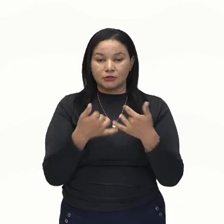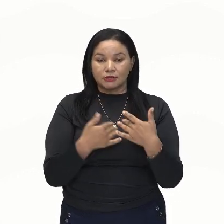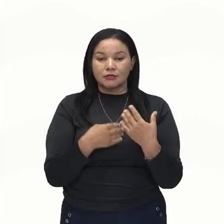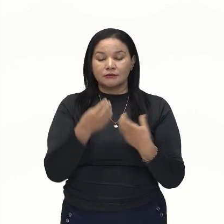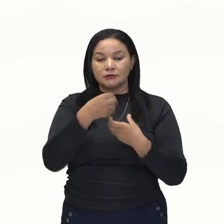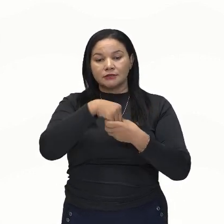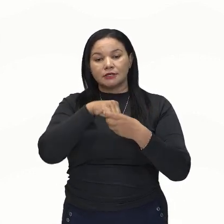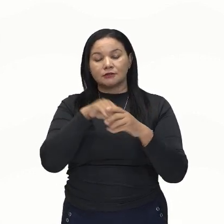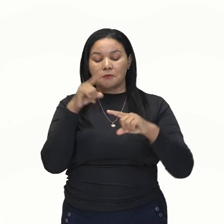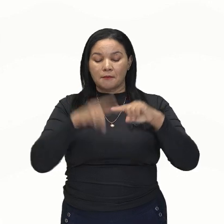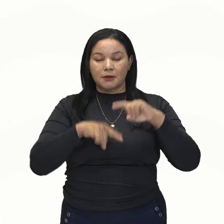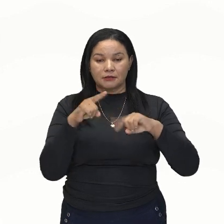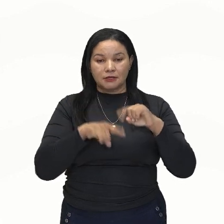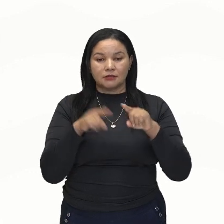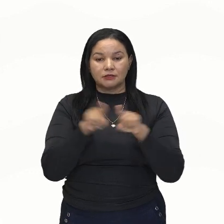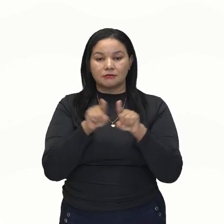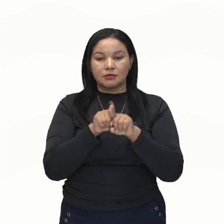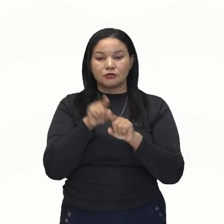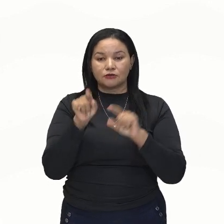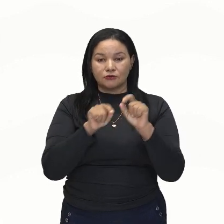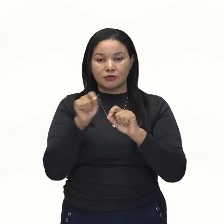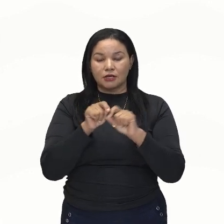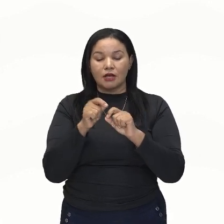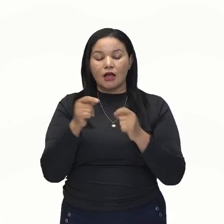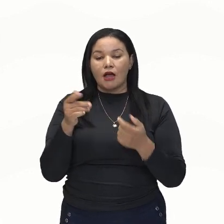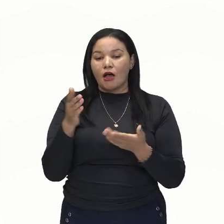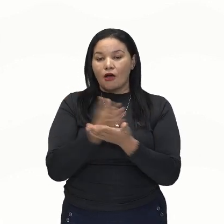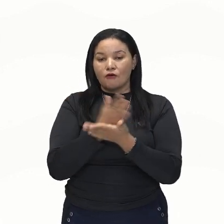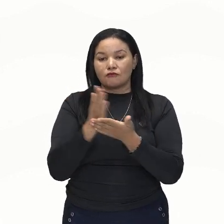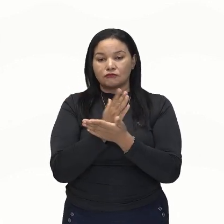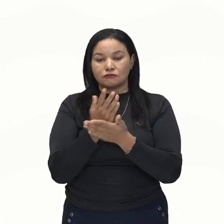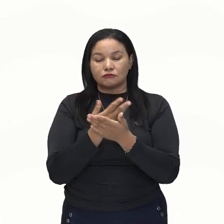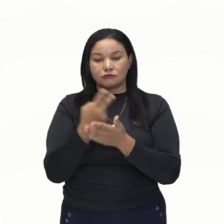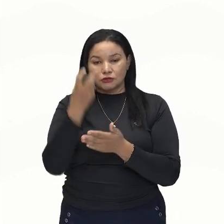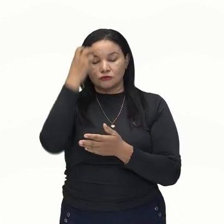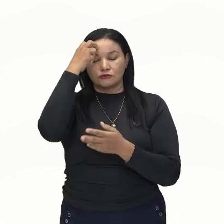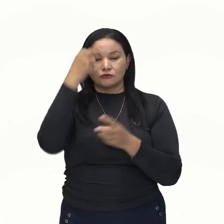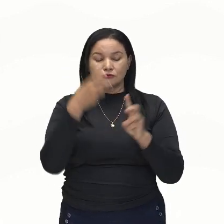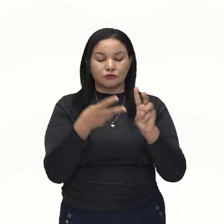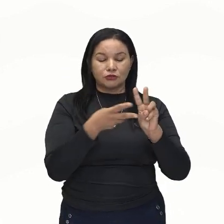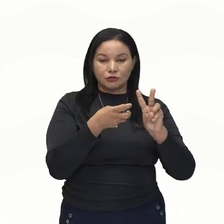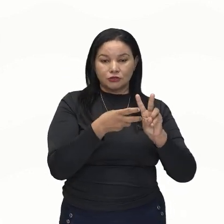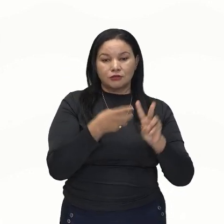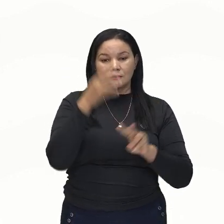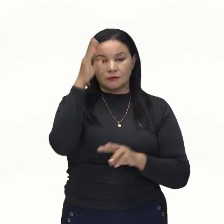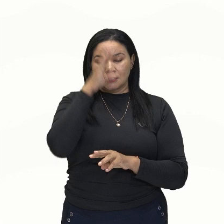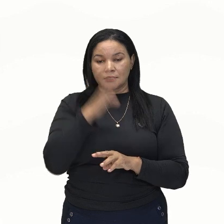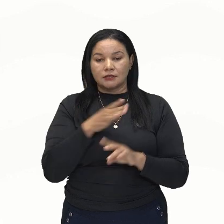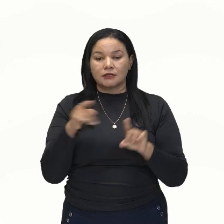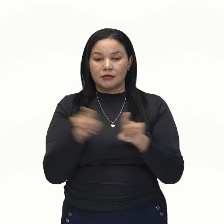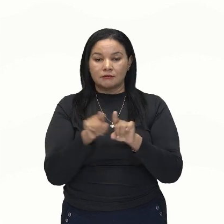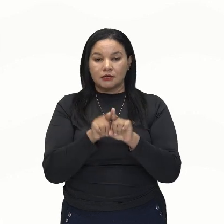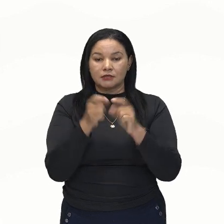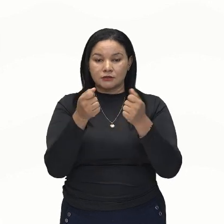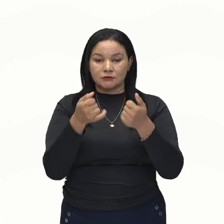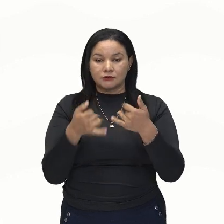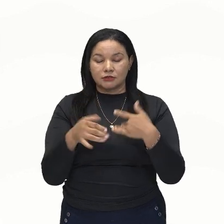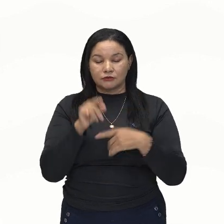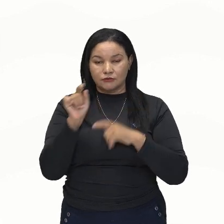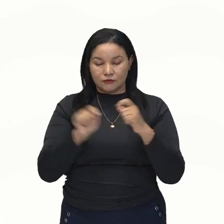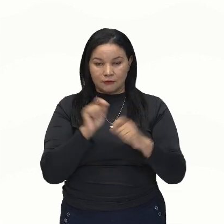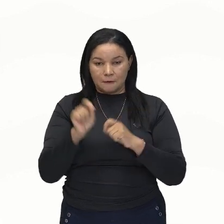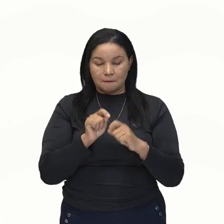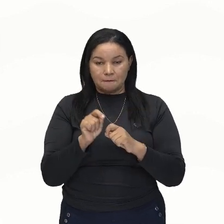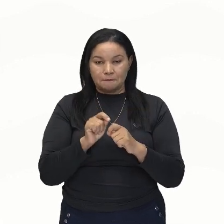ser objetos procedentes das culturas indígenas brasileiras, já que estamos falando dessa questão da